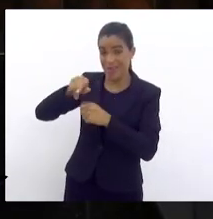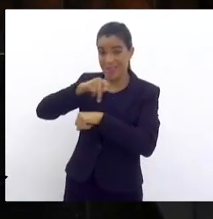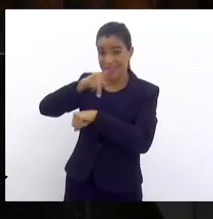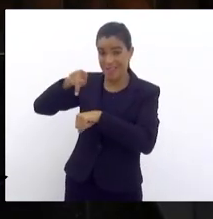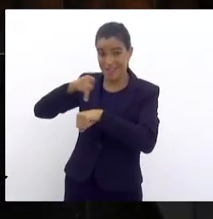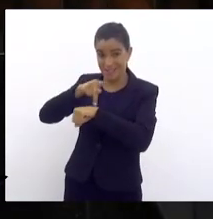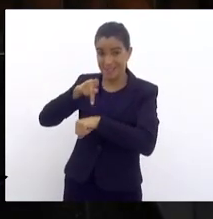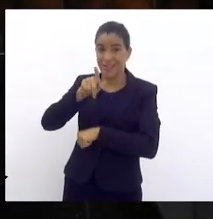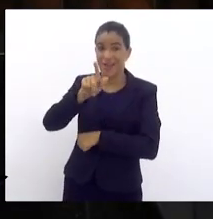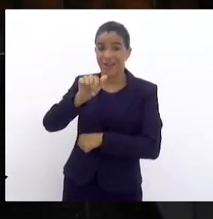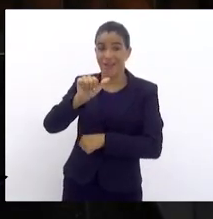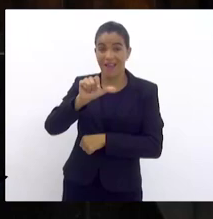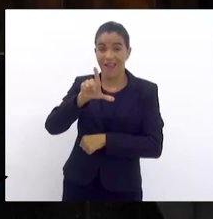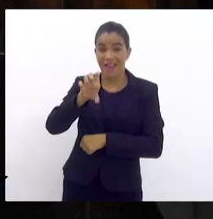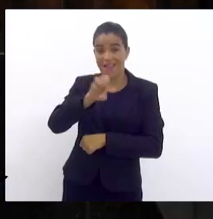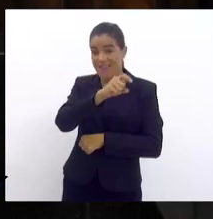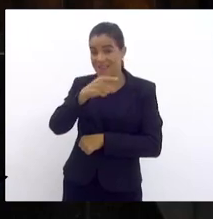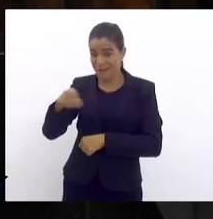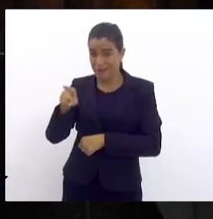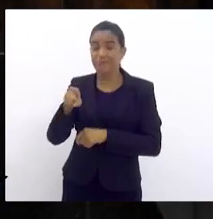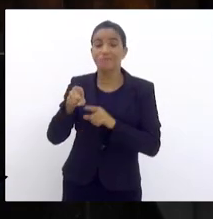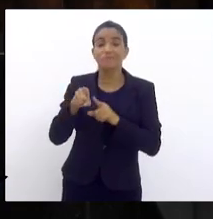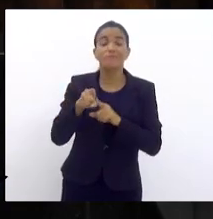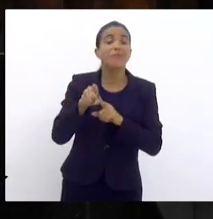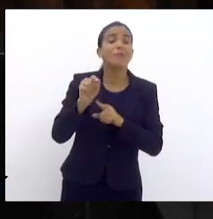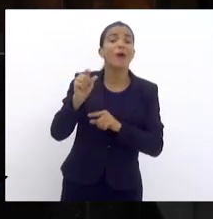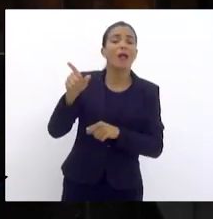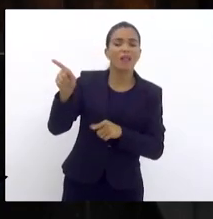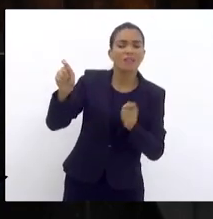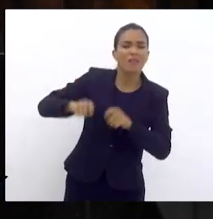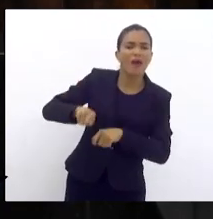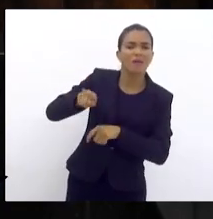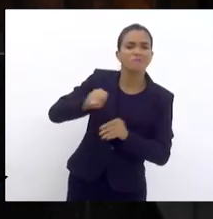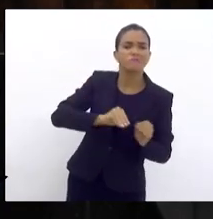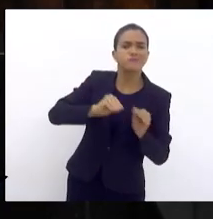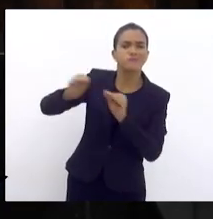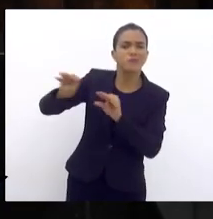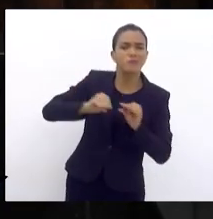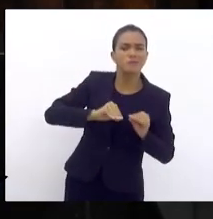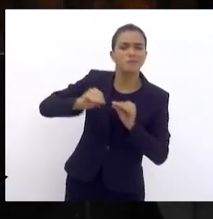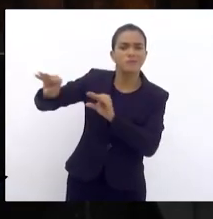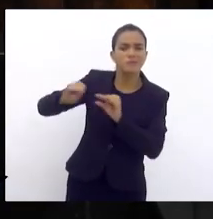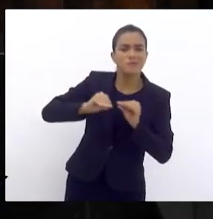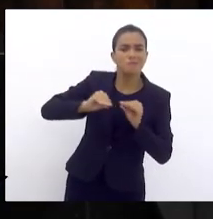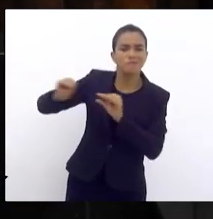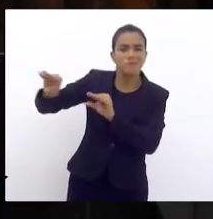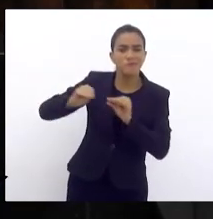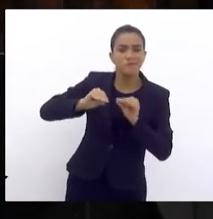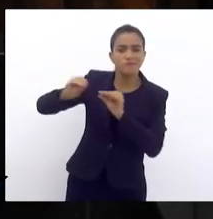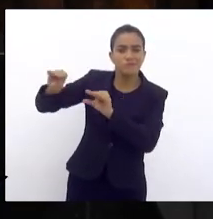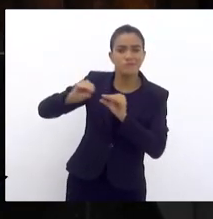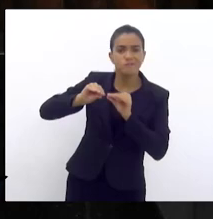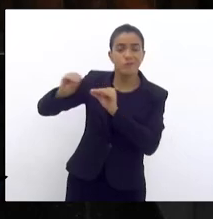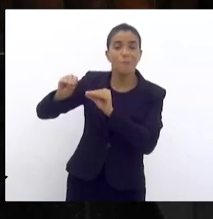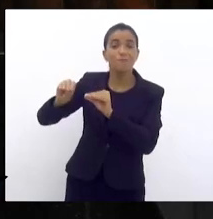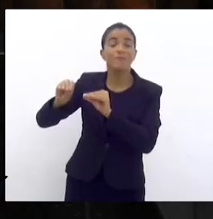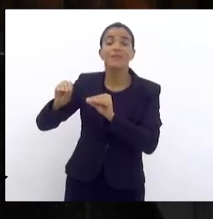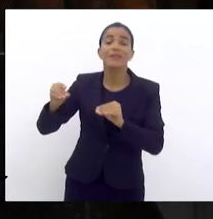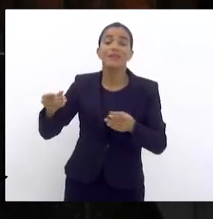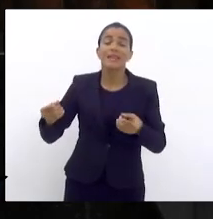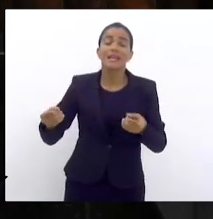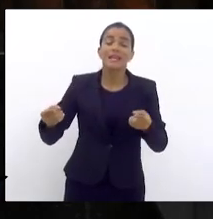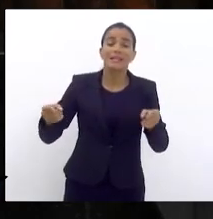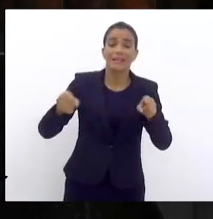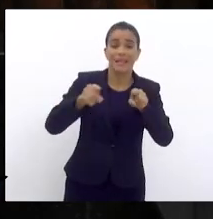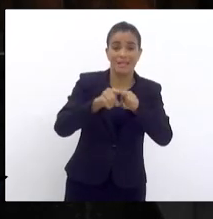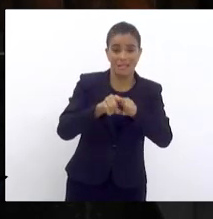Galeão para que possa haver ali um cluster de fácil de integração de